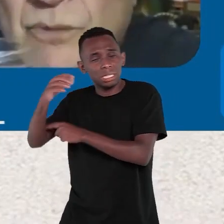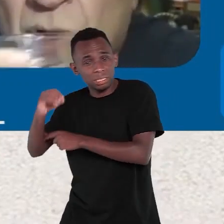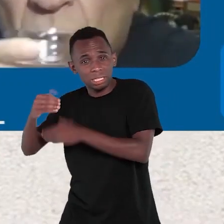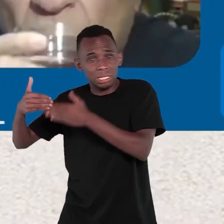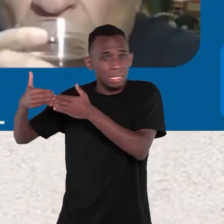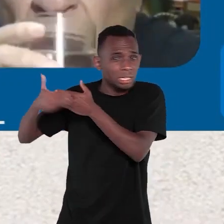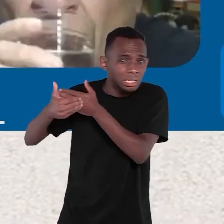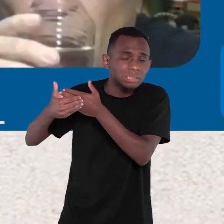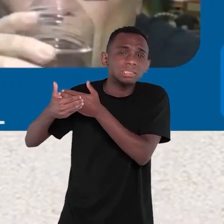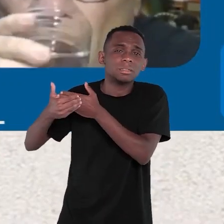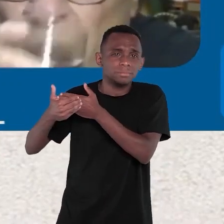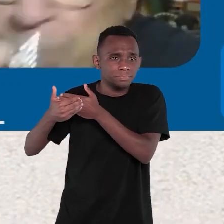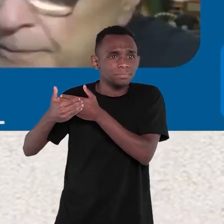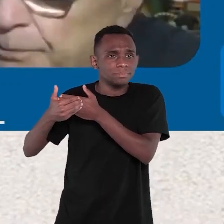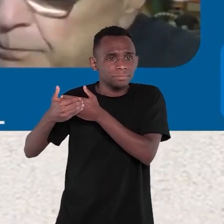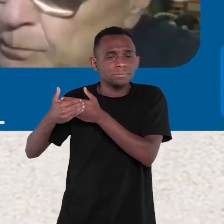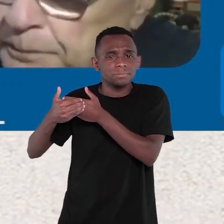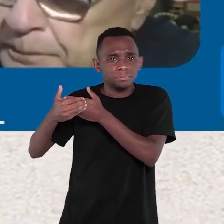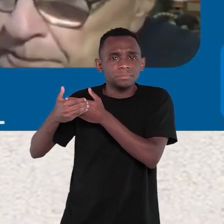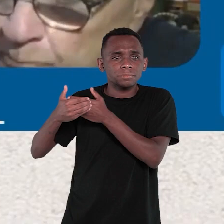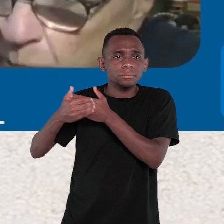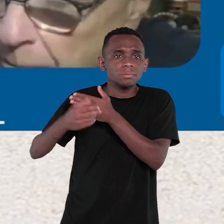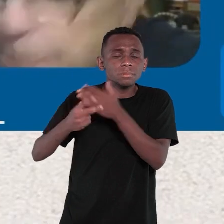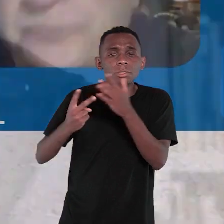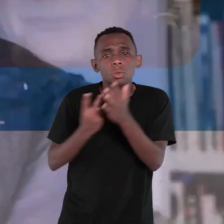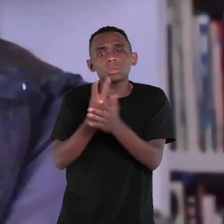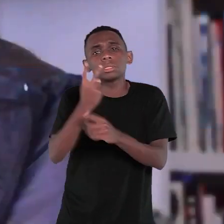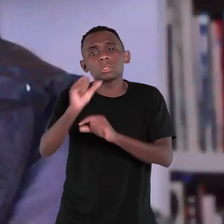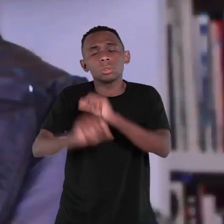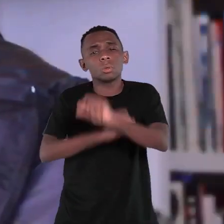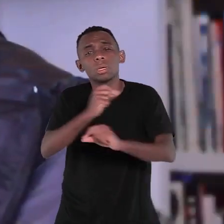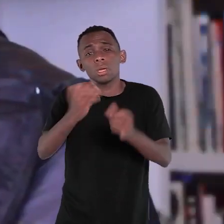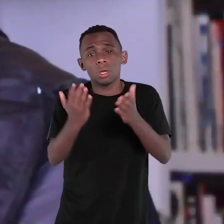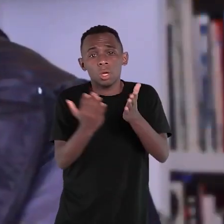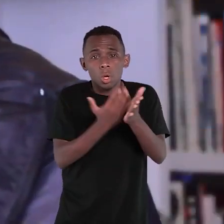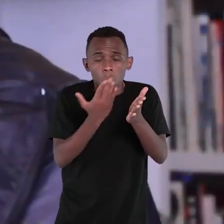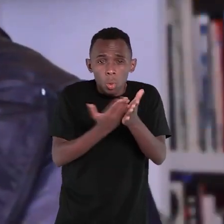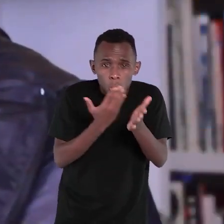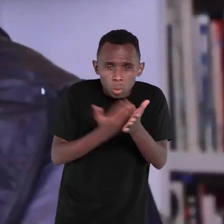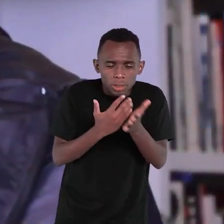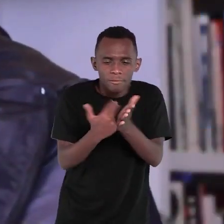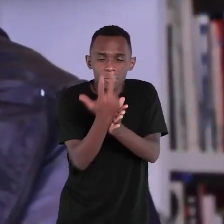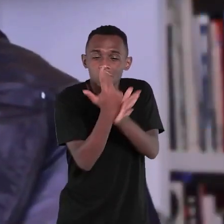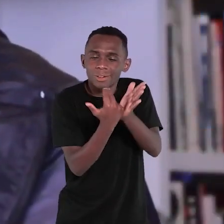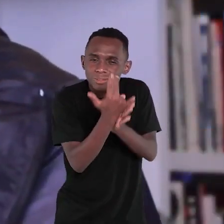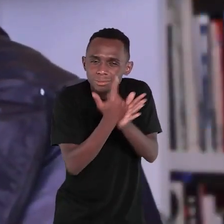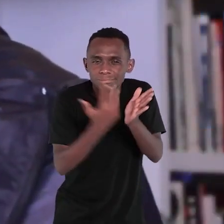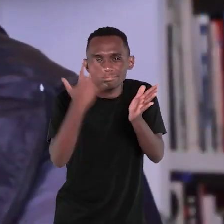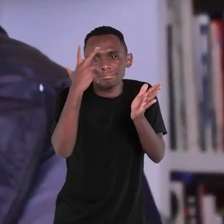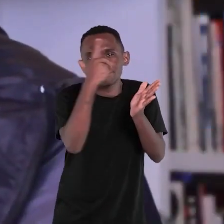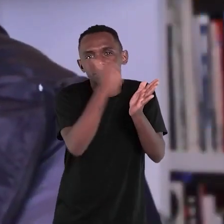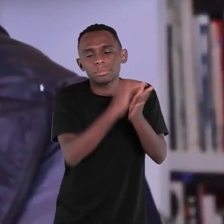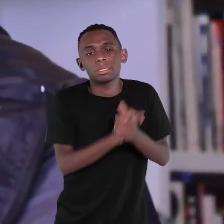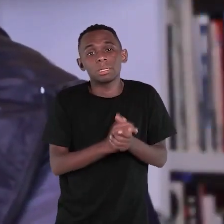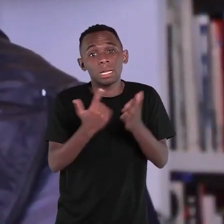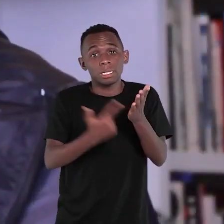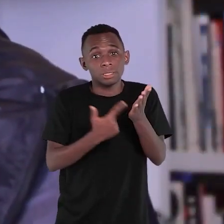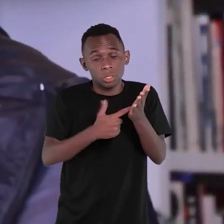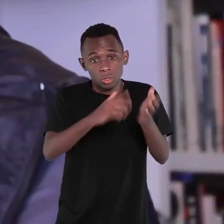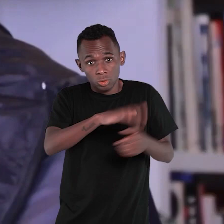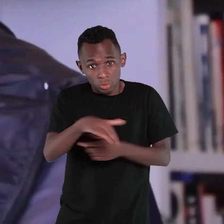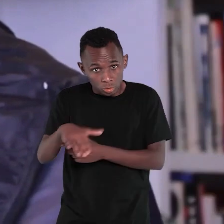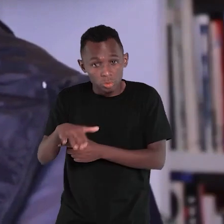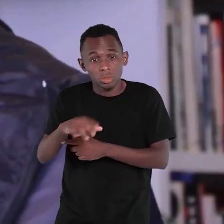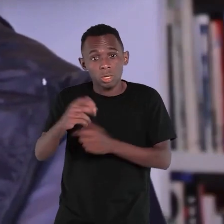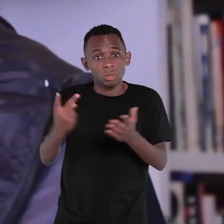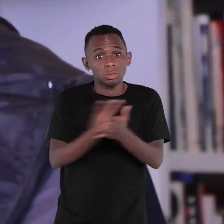em diante, principalmente com o advento de livros ilustrados maravilhosos, a literatura